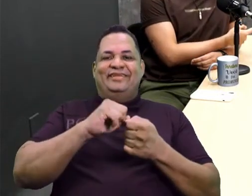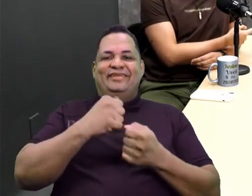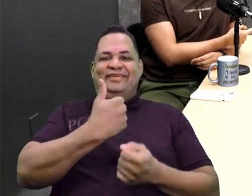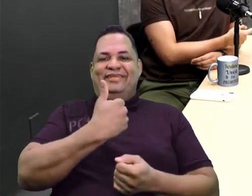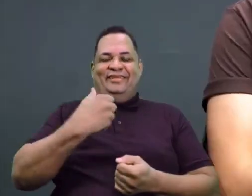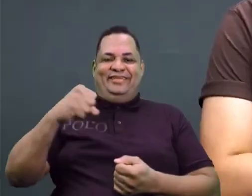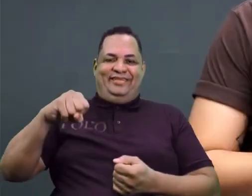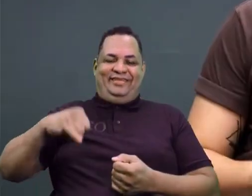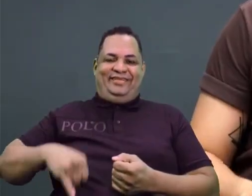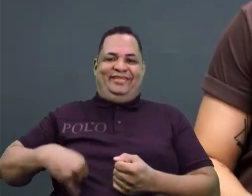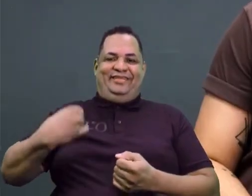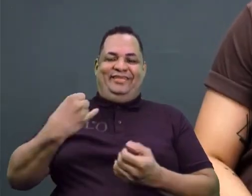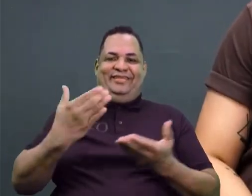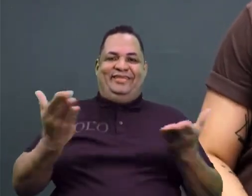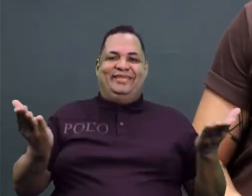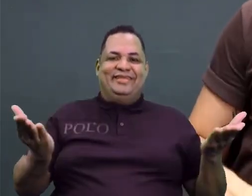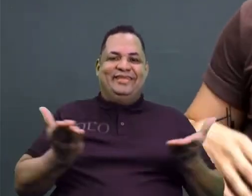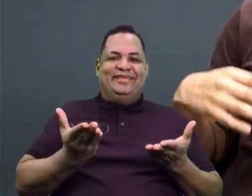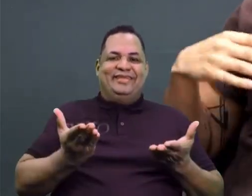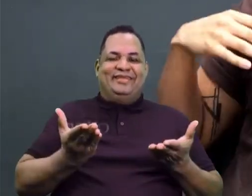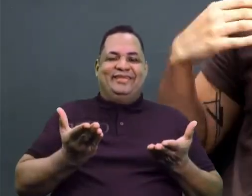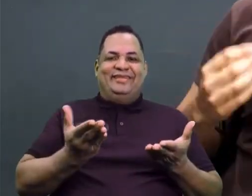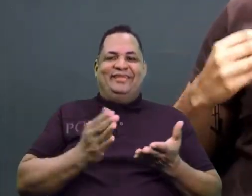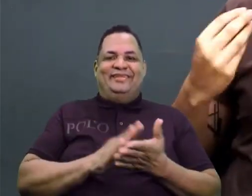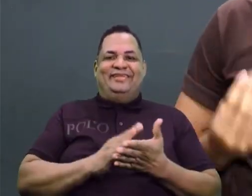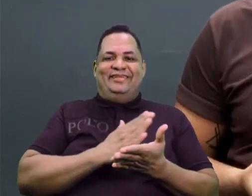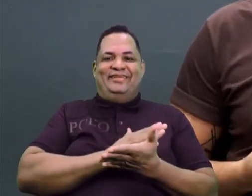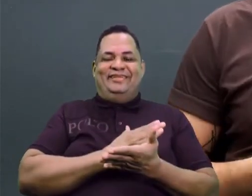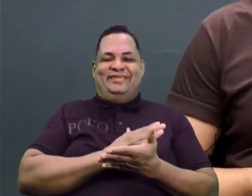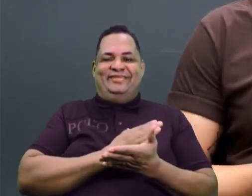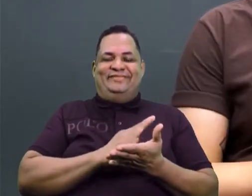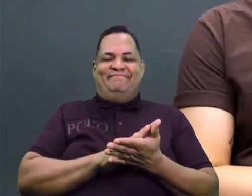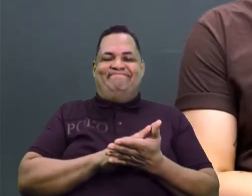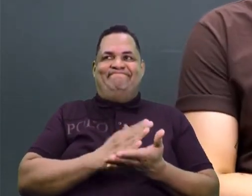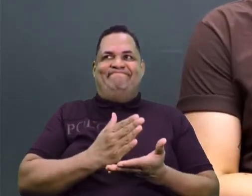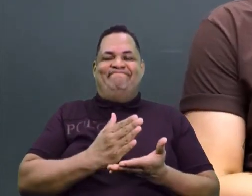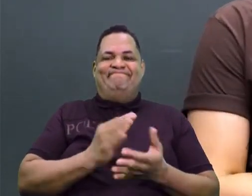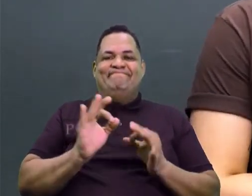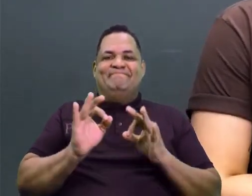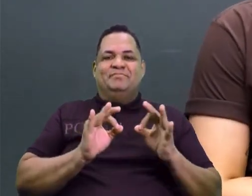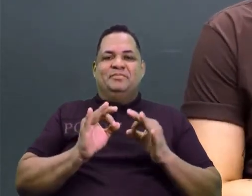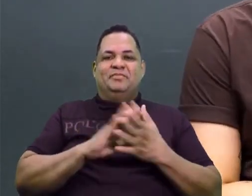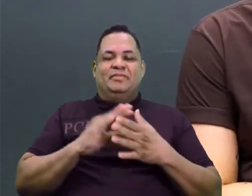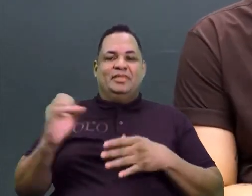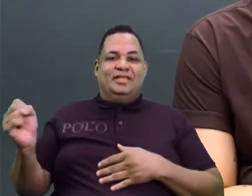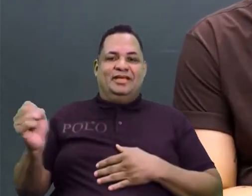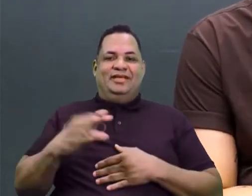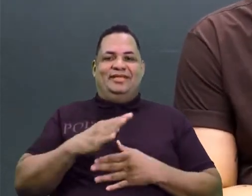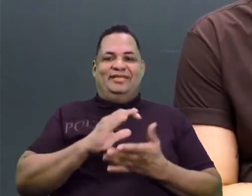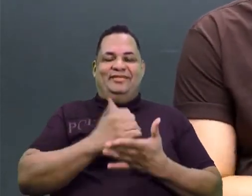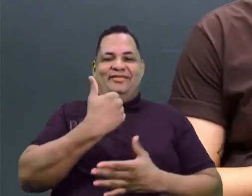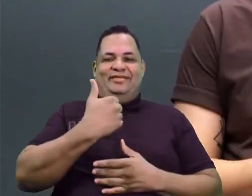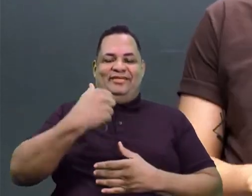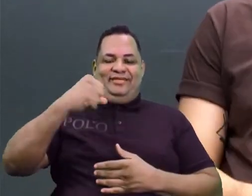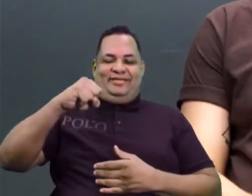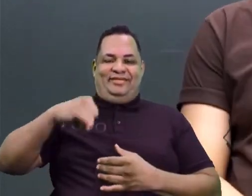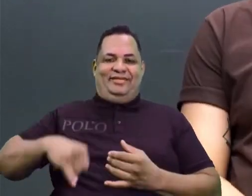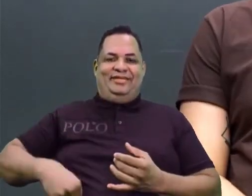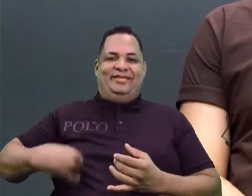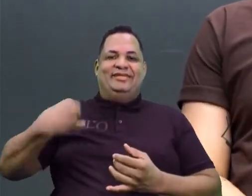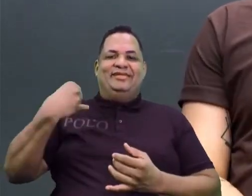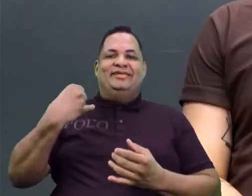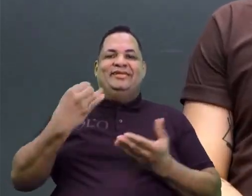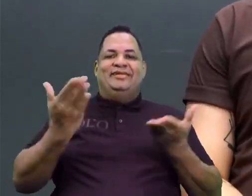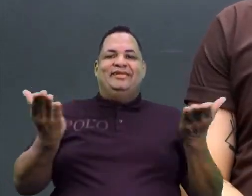só. Ela só tem 18 anos de idade. Então, mesmo sendo uma jovem senhora de 18 anos... Fala isso, ela